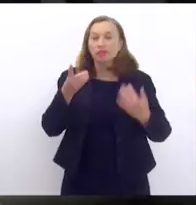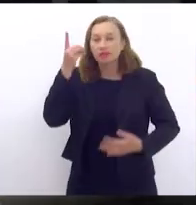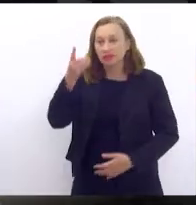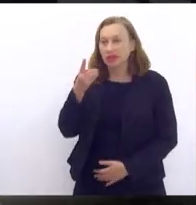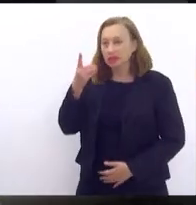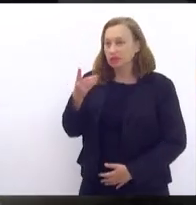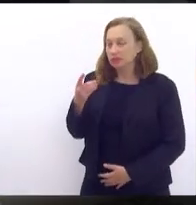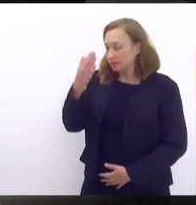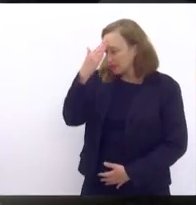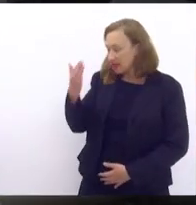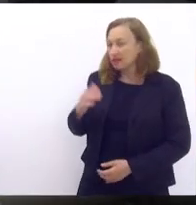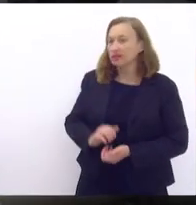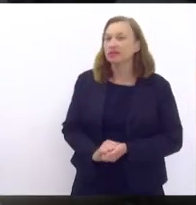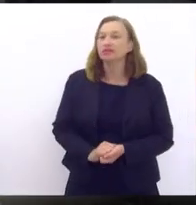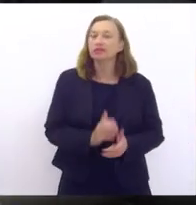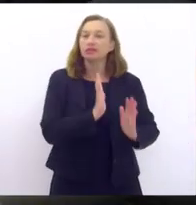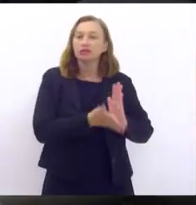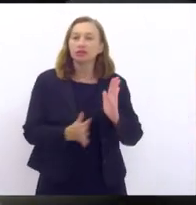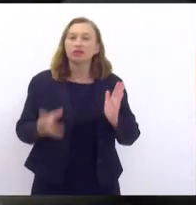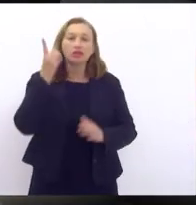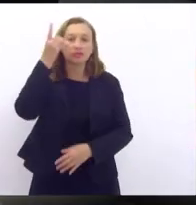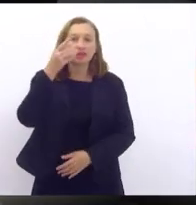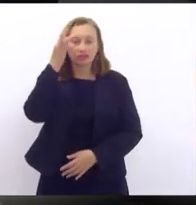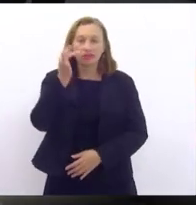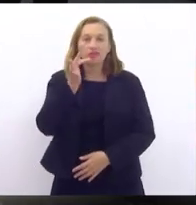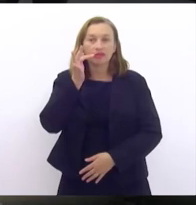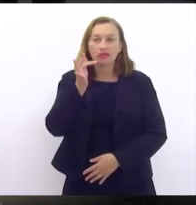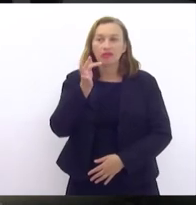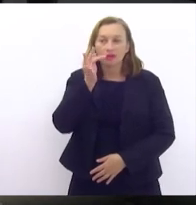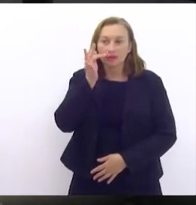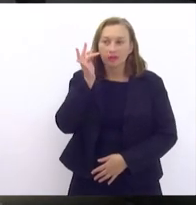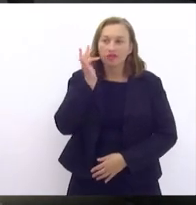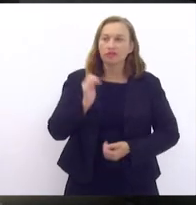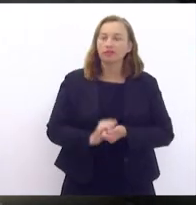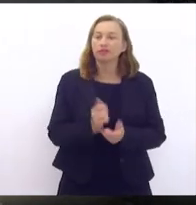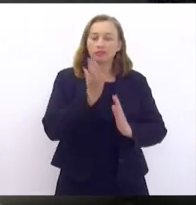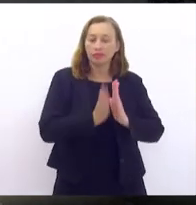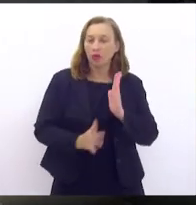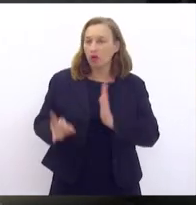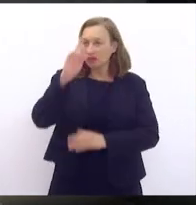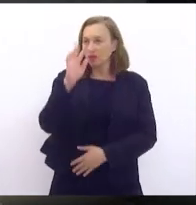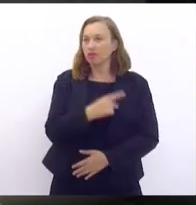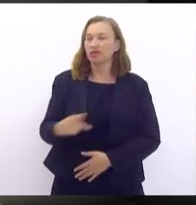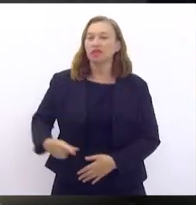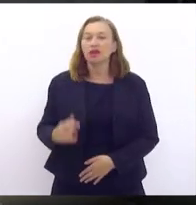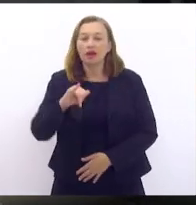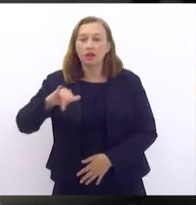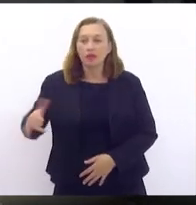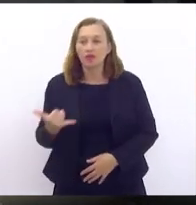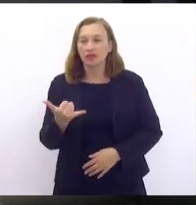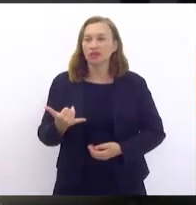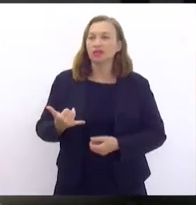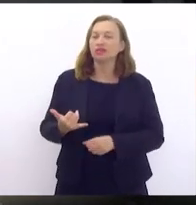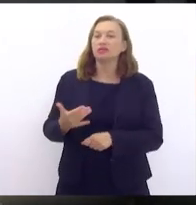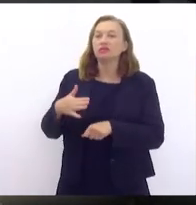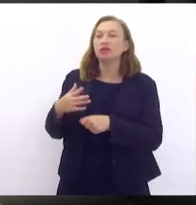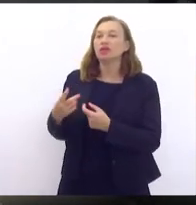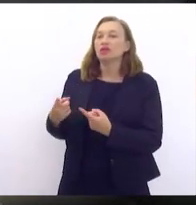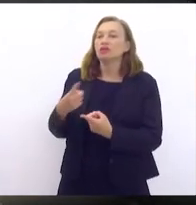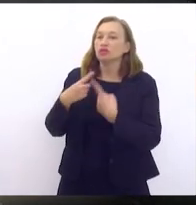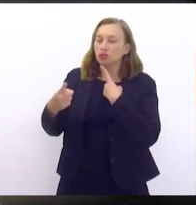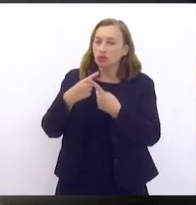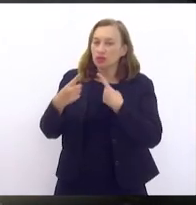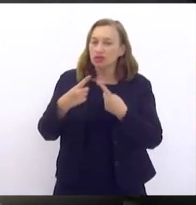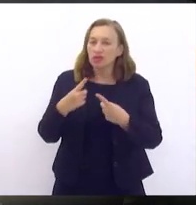ordem, deputado Flávio Serafini. Senhor presidente, é pela ordem, na verdade, aproveitando o ensejo do debate